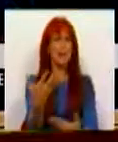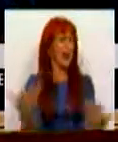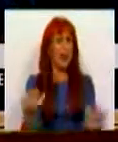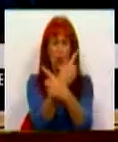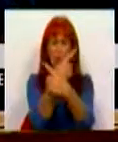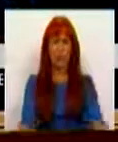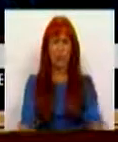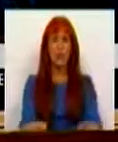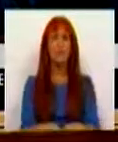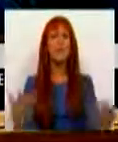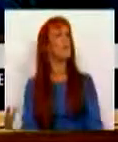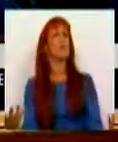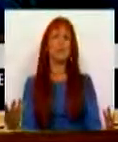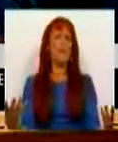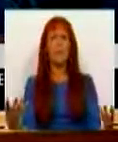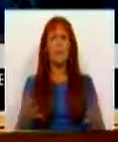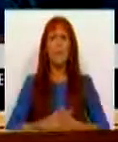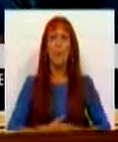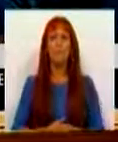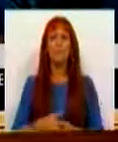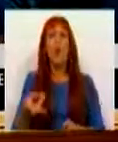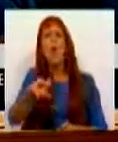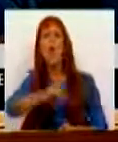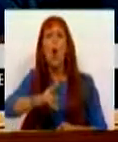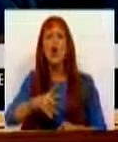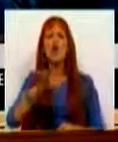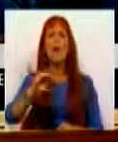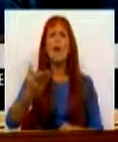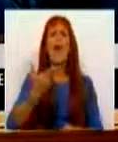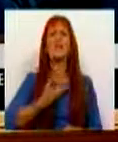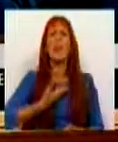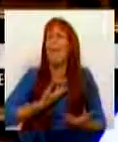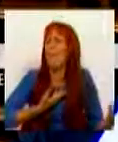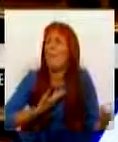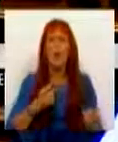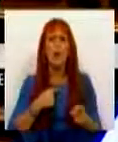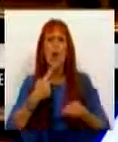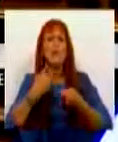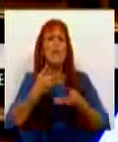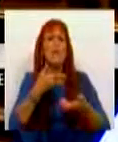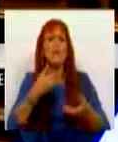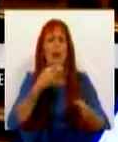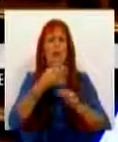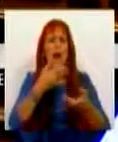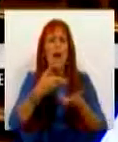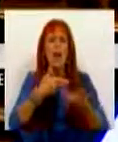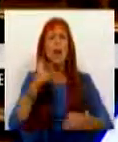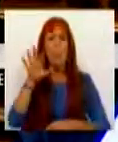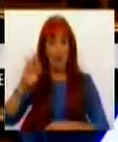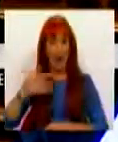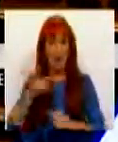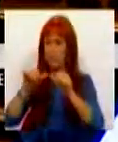fazer. Afinal de contas, qual é o PSD com que dialogamos? O PSD